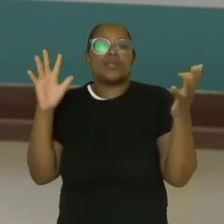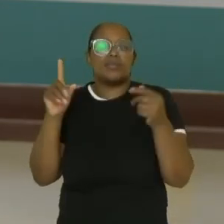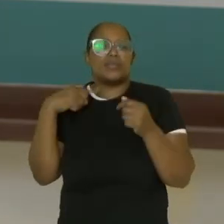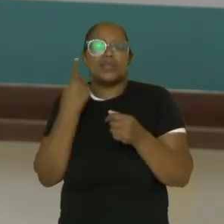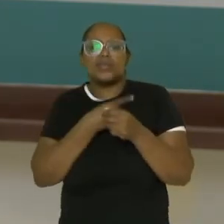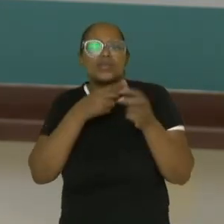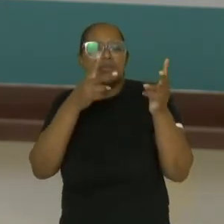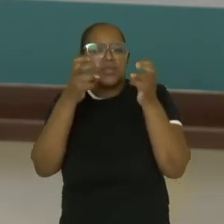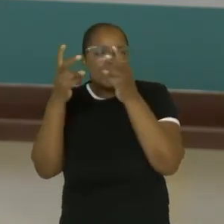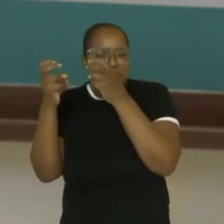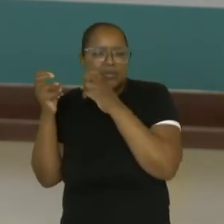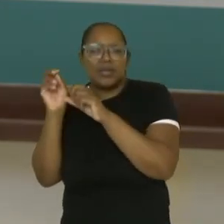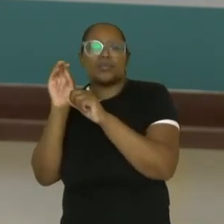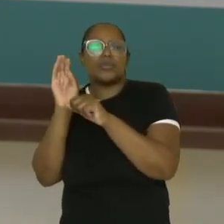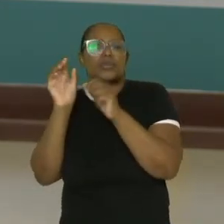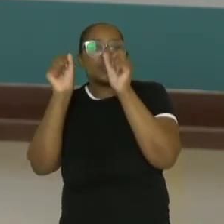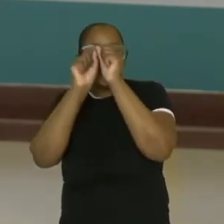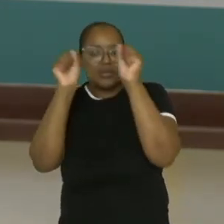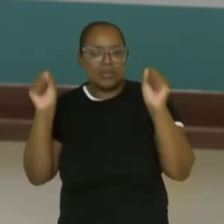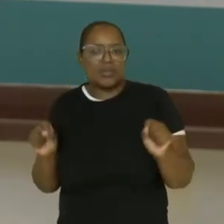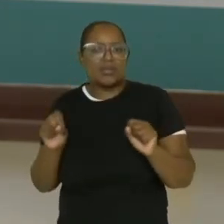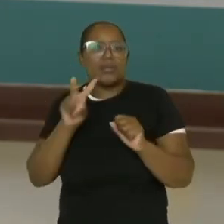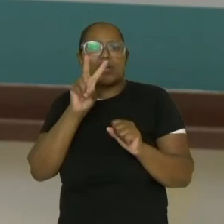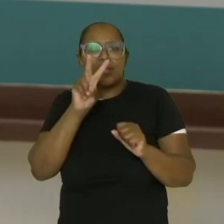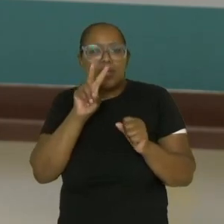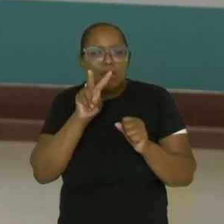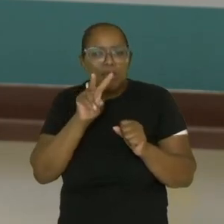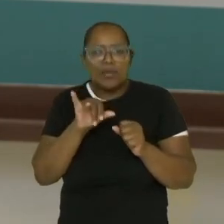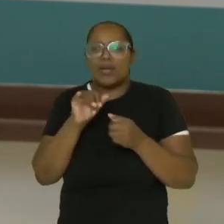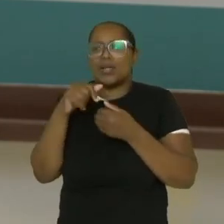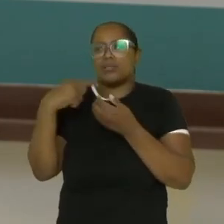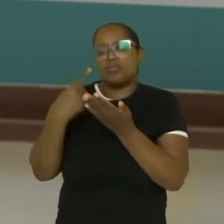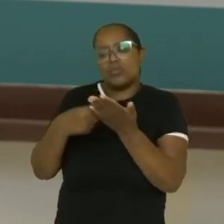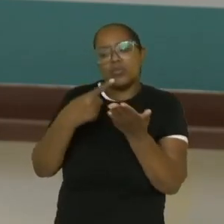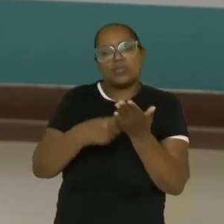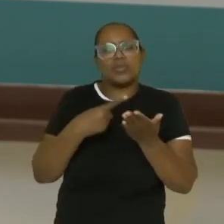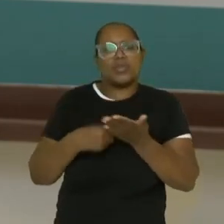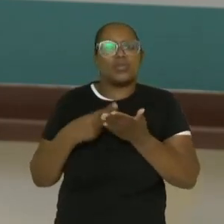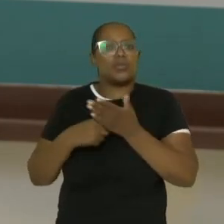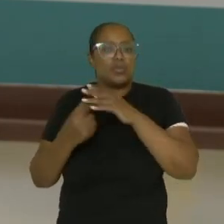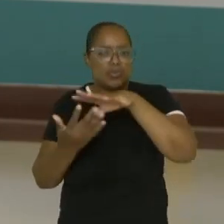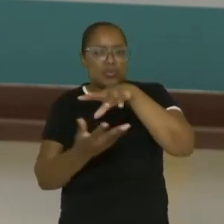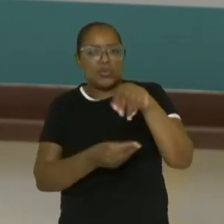esse sistema que gradualmente foi se concretizando e ganhou o mundo em que nós